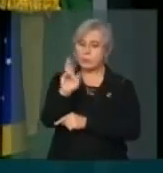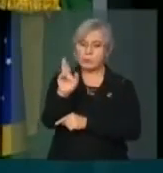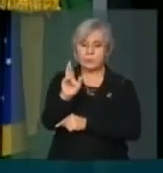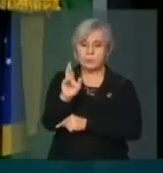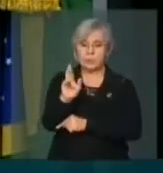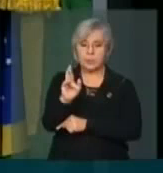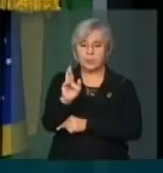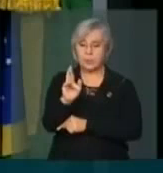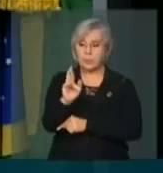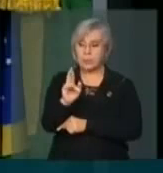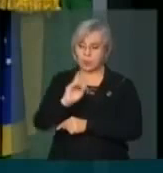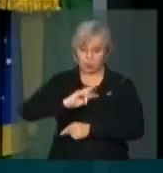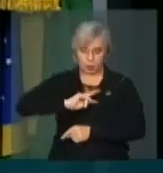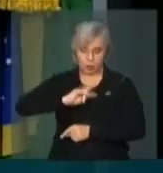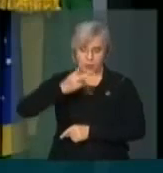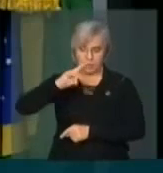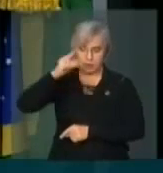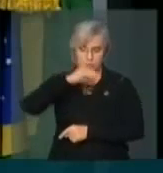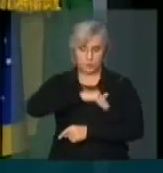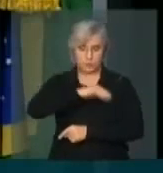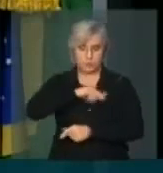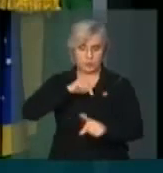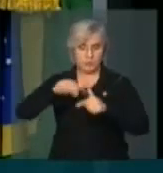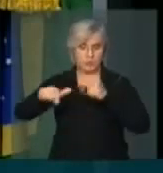adia o reajuste do trabalhador.